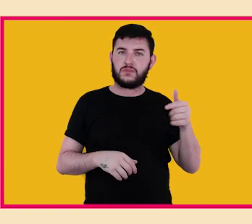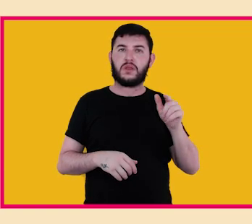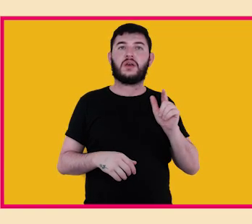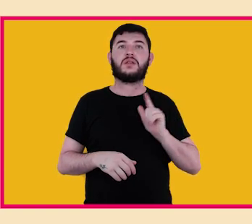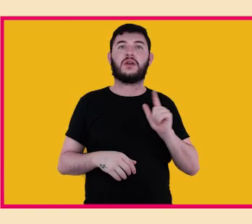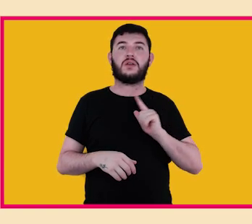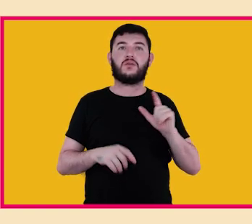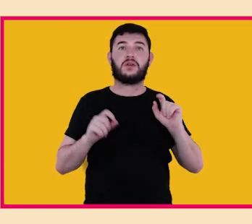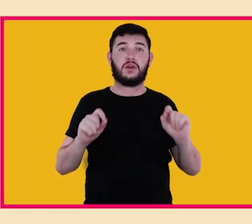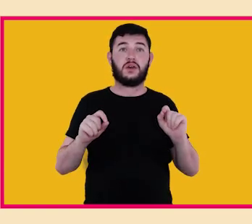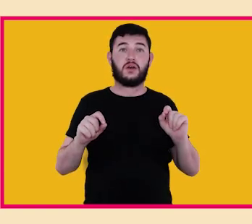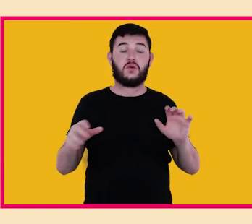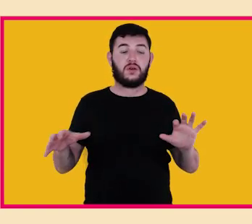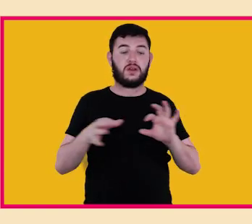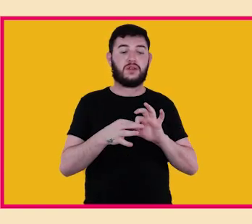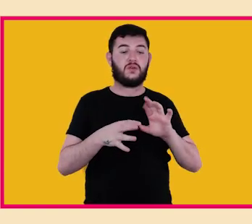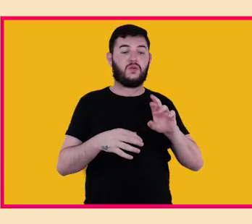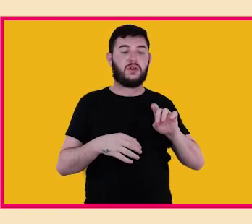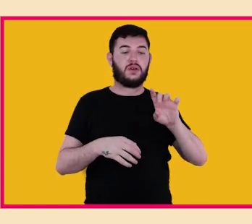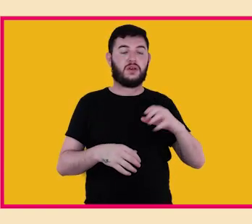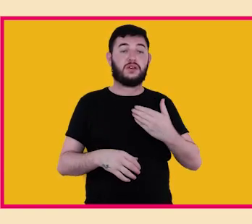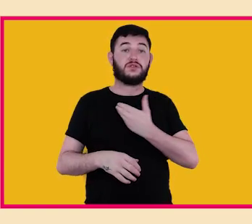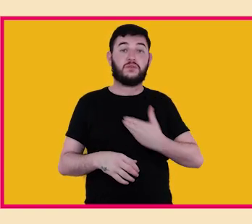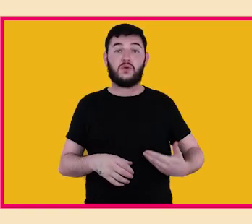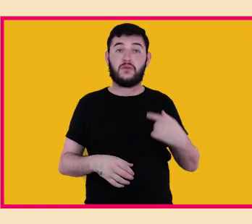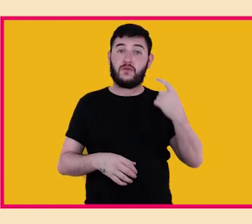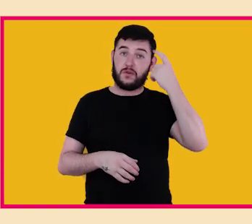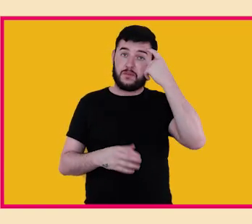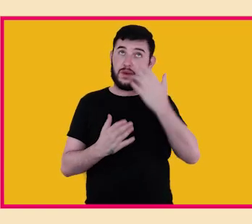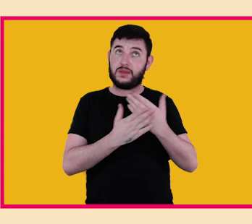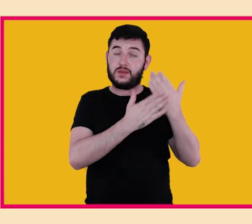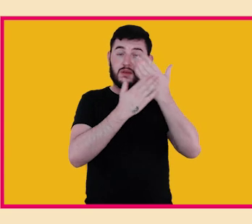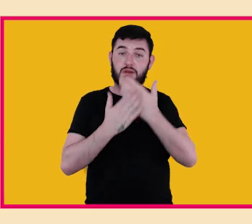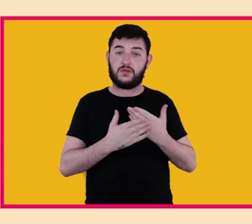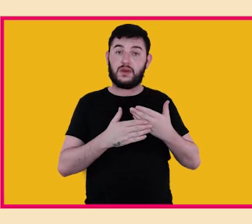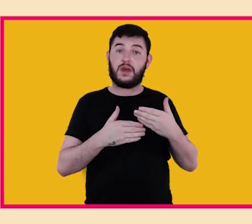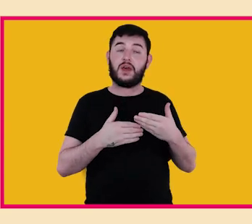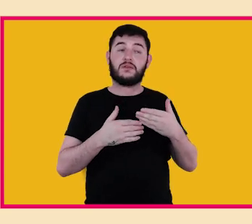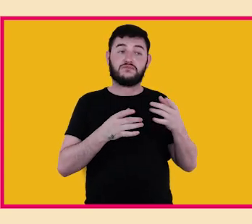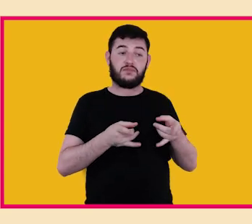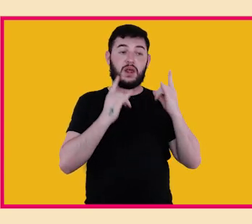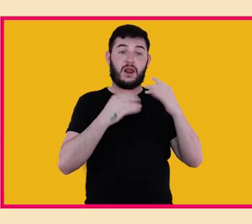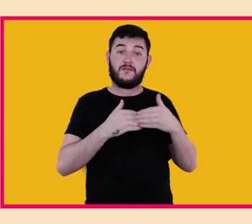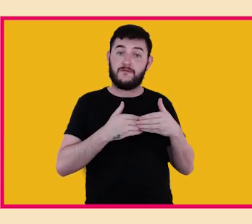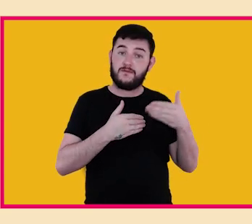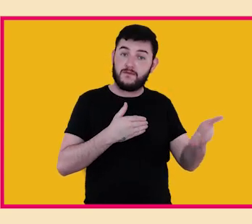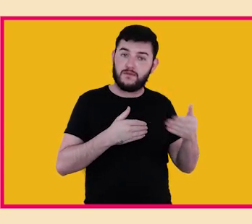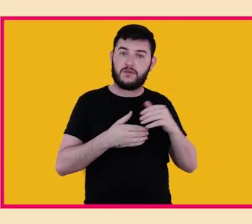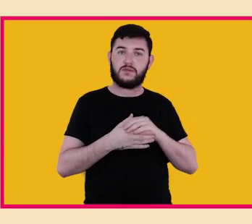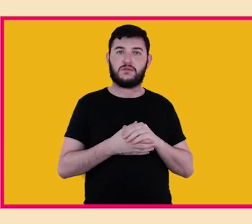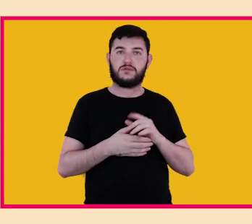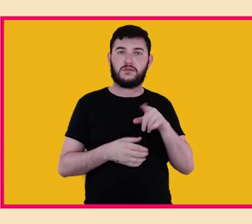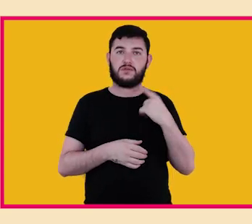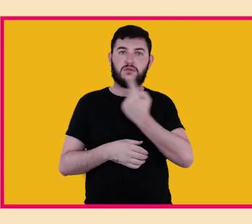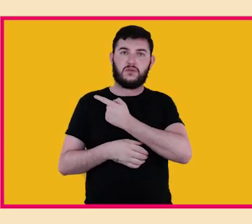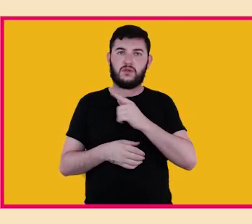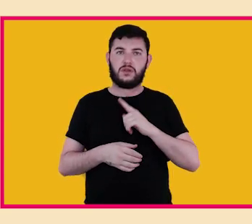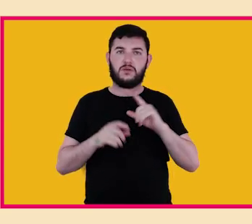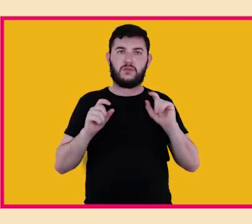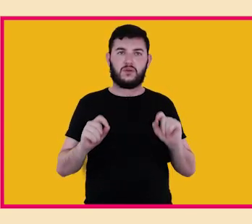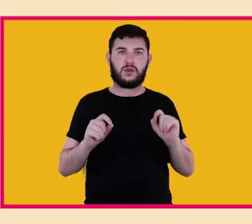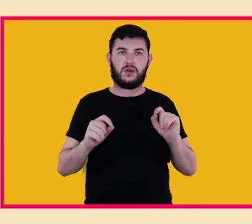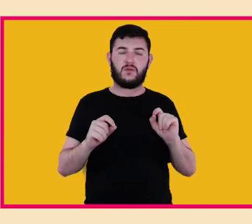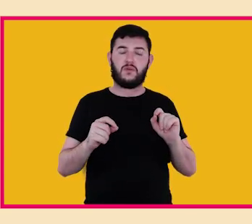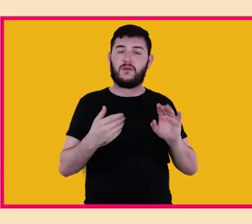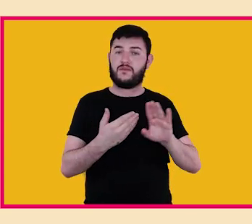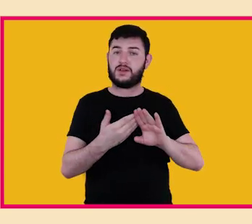a rede pública foram locados pensando na frente desse terreno mínimo. Então, ao locarmos essa edificação com um afastamento frontal diferente